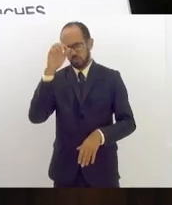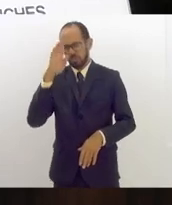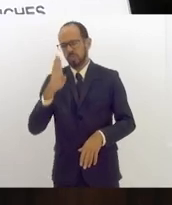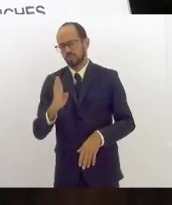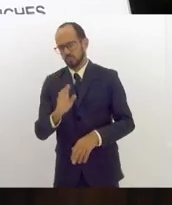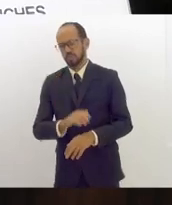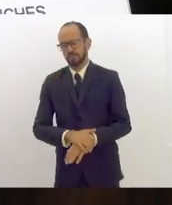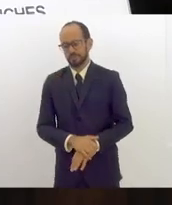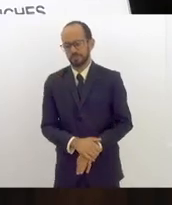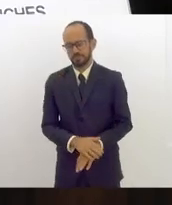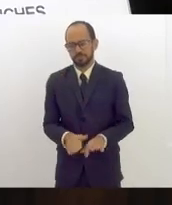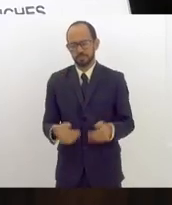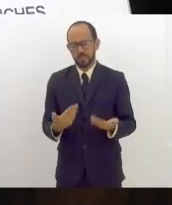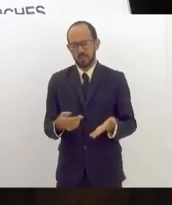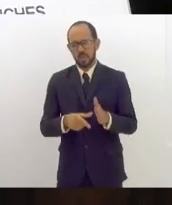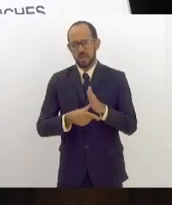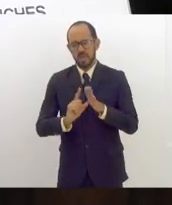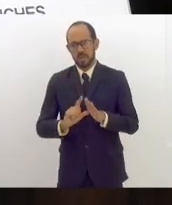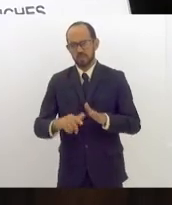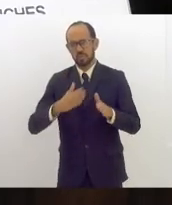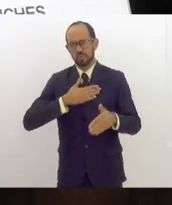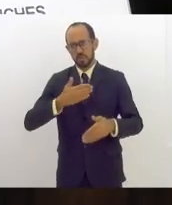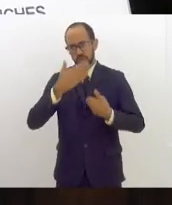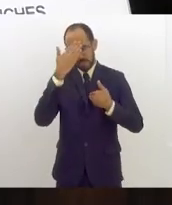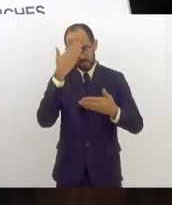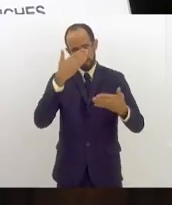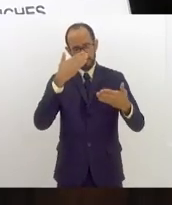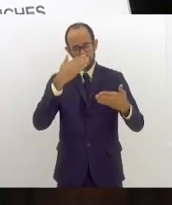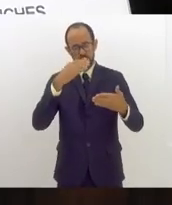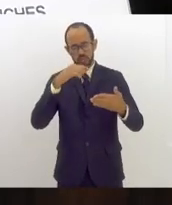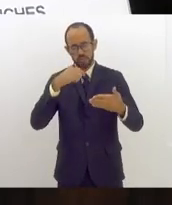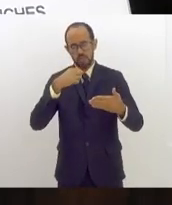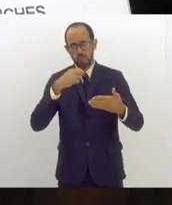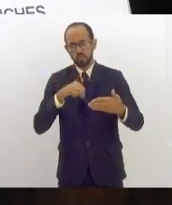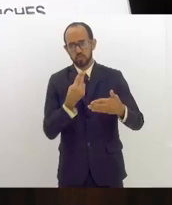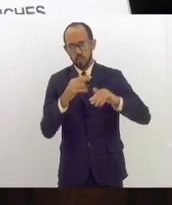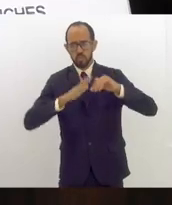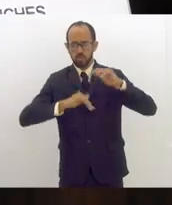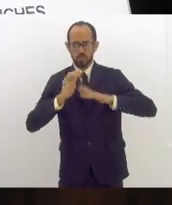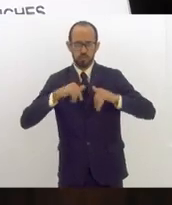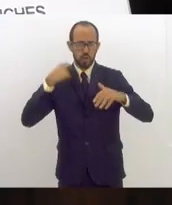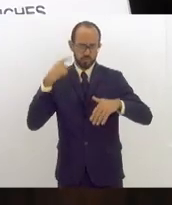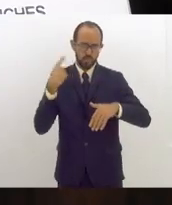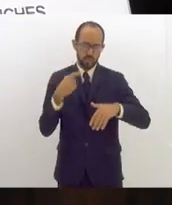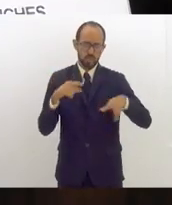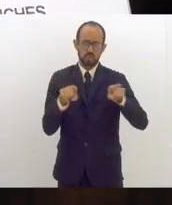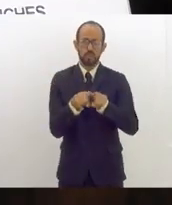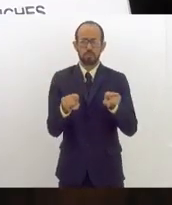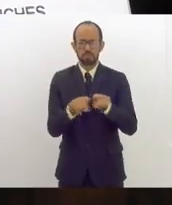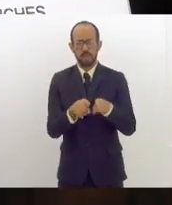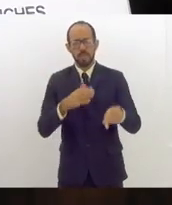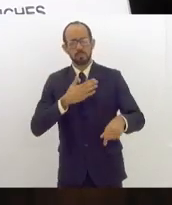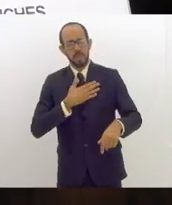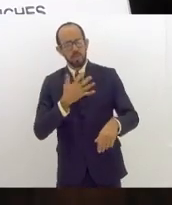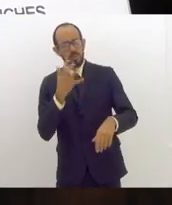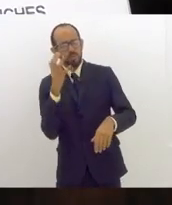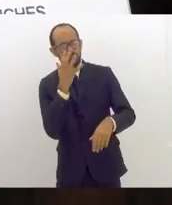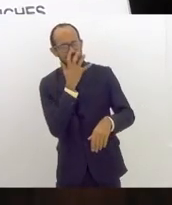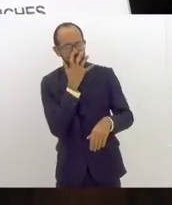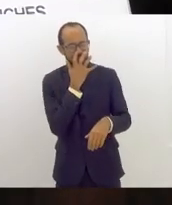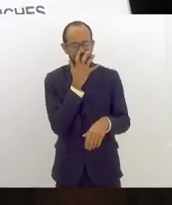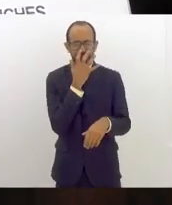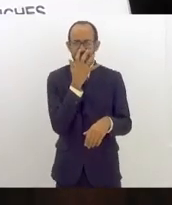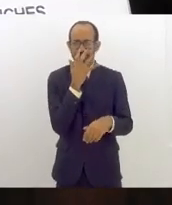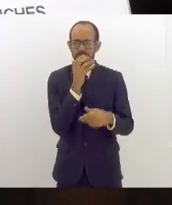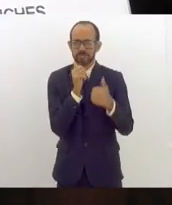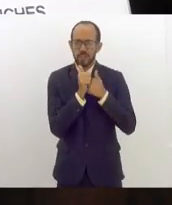o meu antes tudo meu agradecimento como advogado e reiteram né o meu agradecimento como Admirador de poder acompanhar